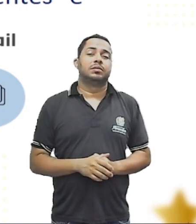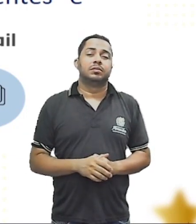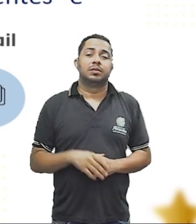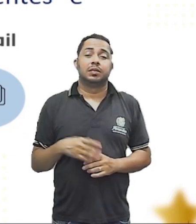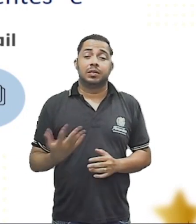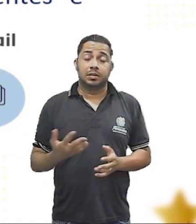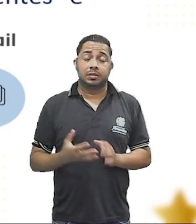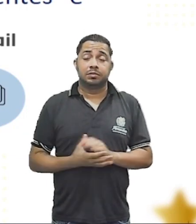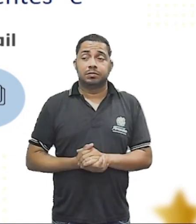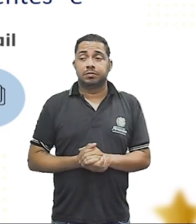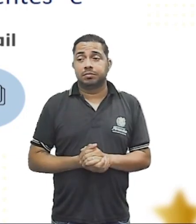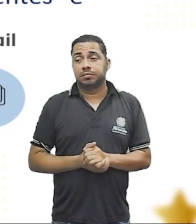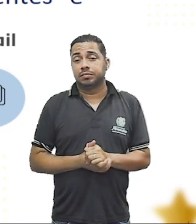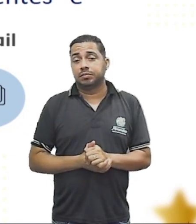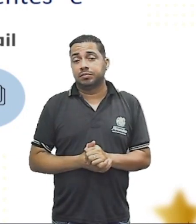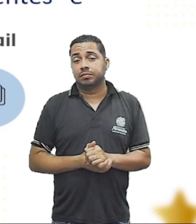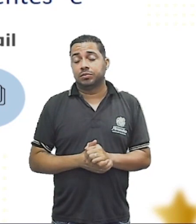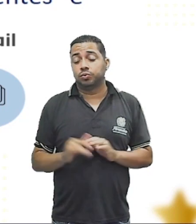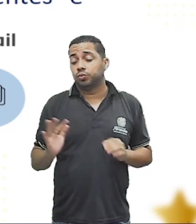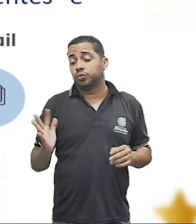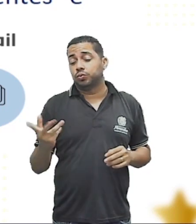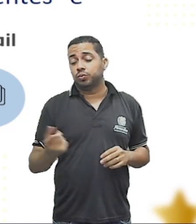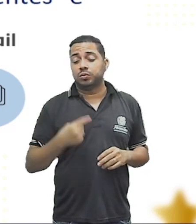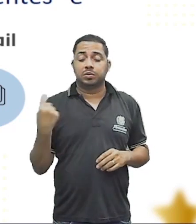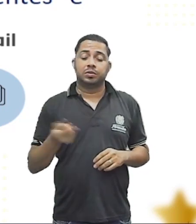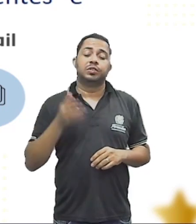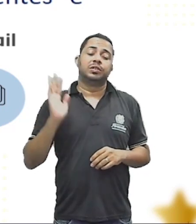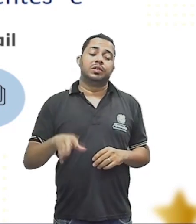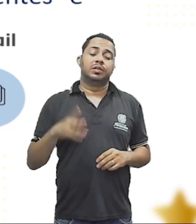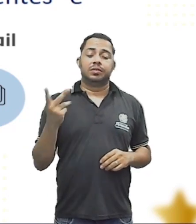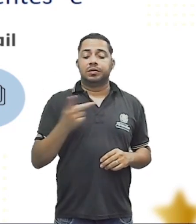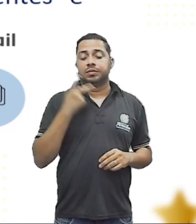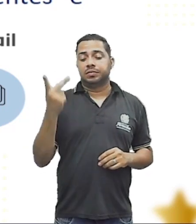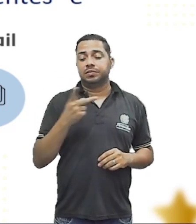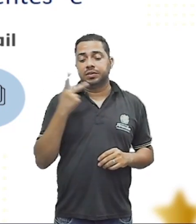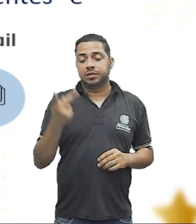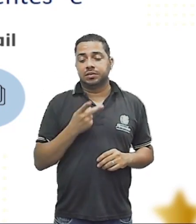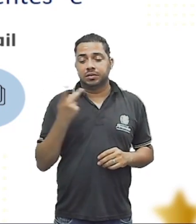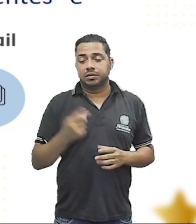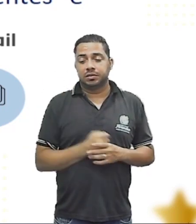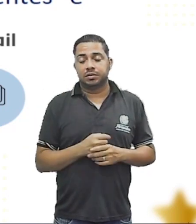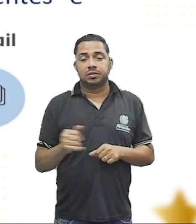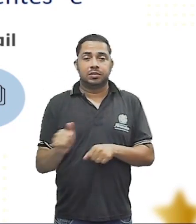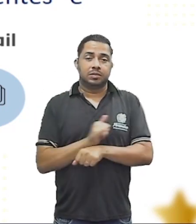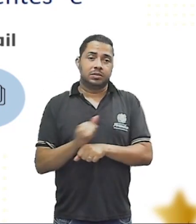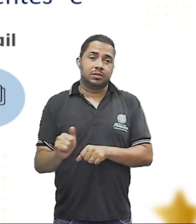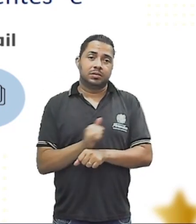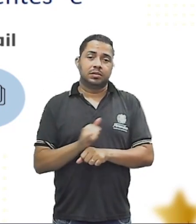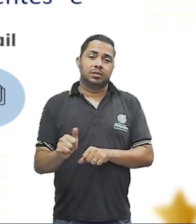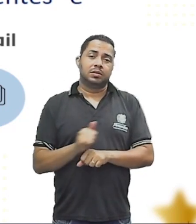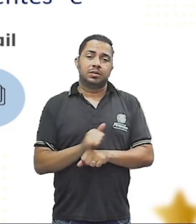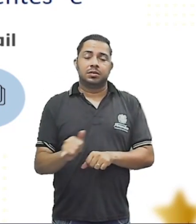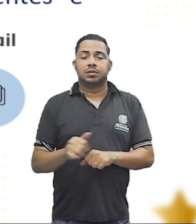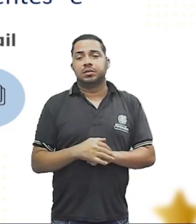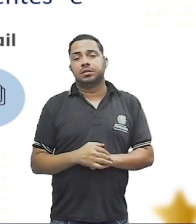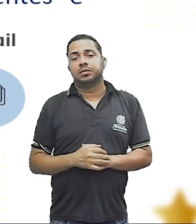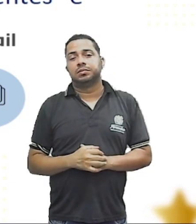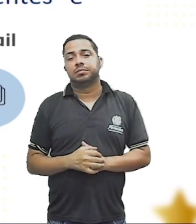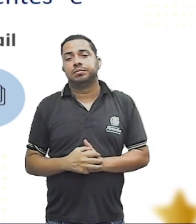é justamente tudo isso que nós já falamos do marketing, né? Essa estratégia,